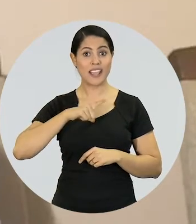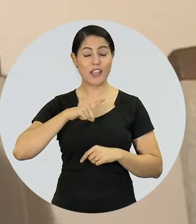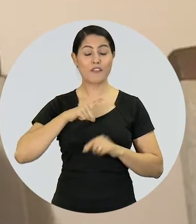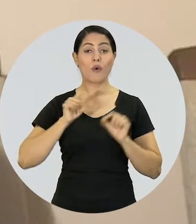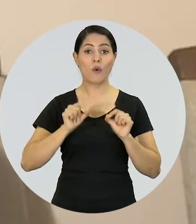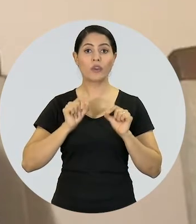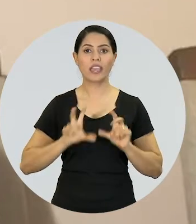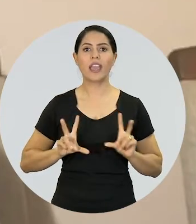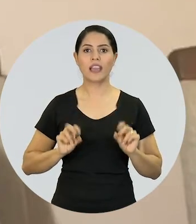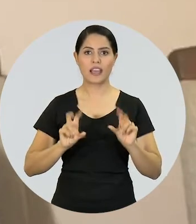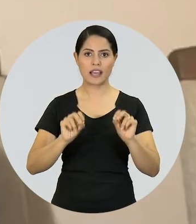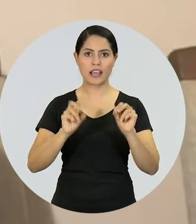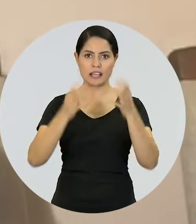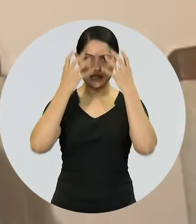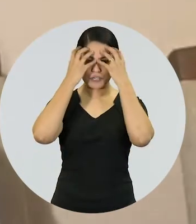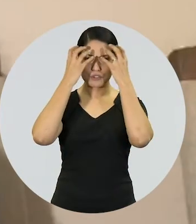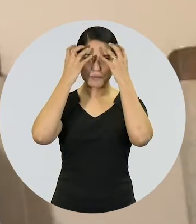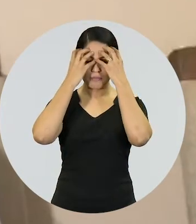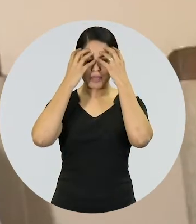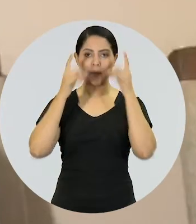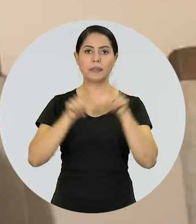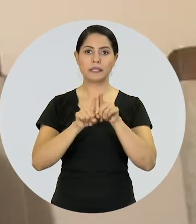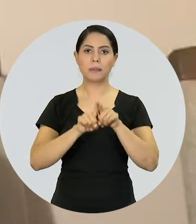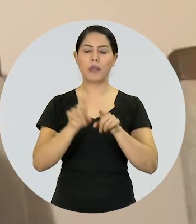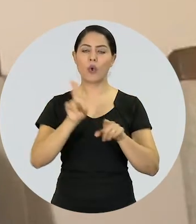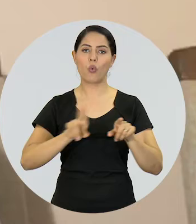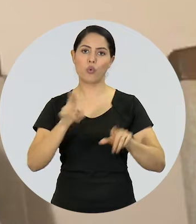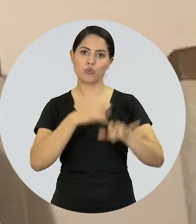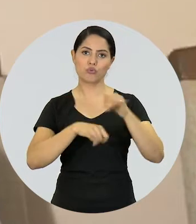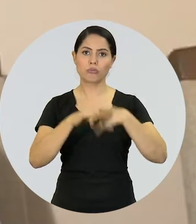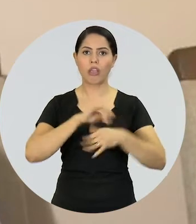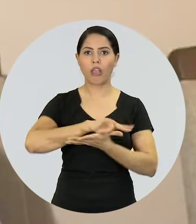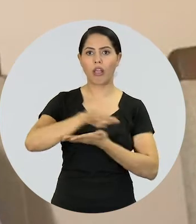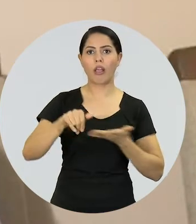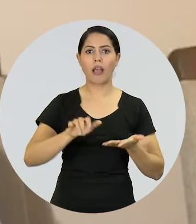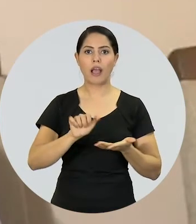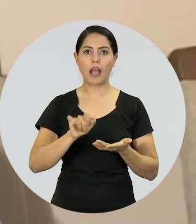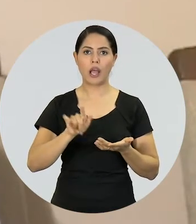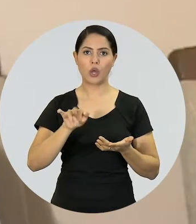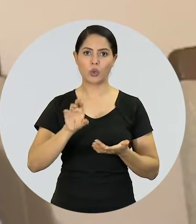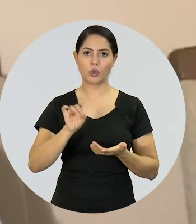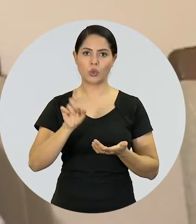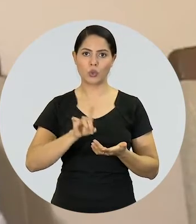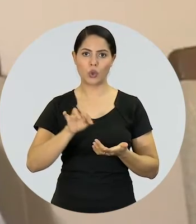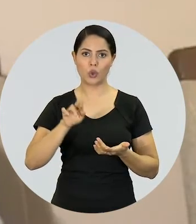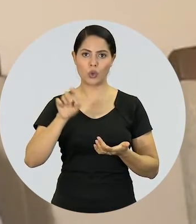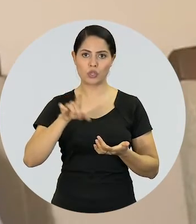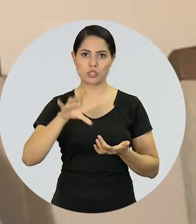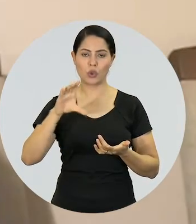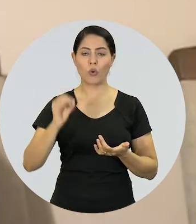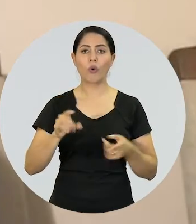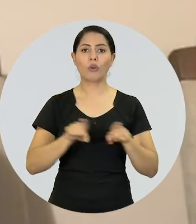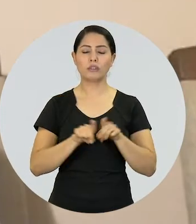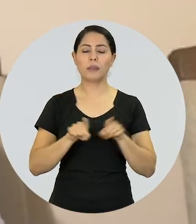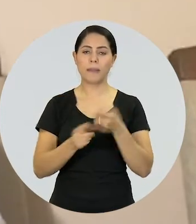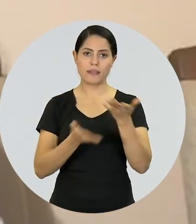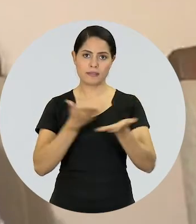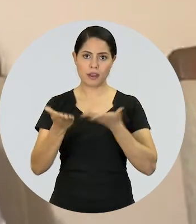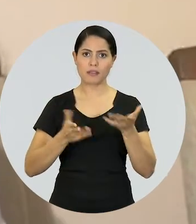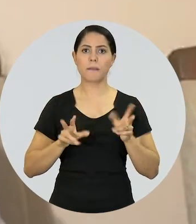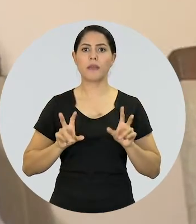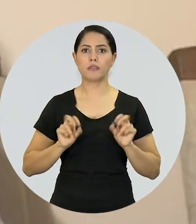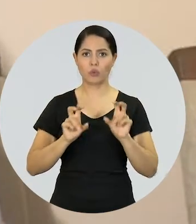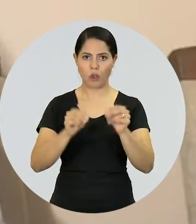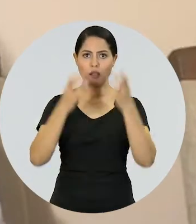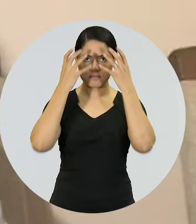entre o câncer de mama e o uso de agrotóxico. Tivemos outra palestra falando sobre a prevenção, diagnóstico e o tratamento do